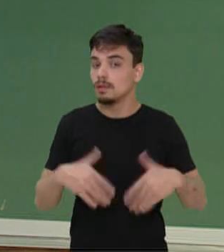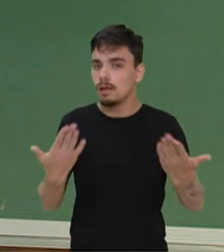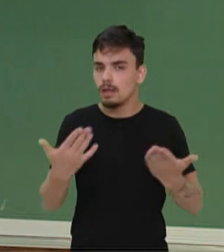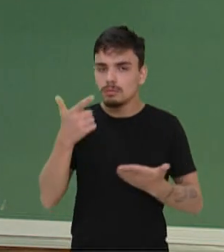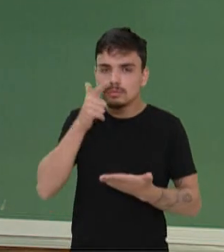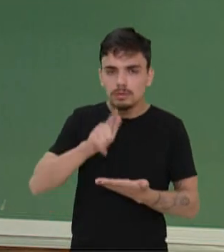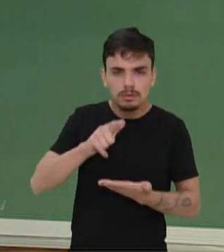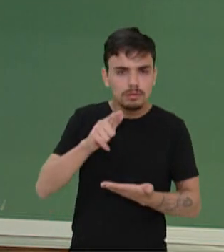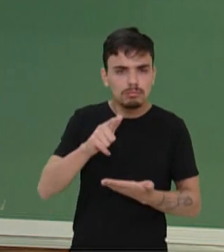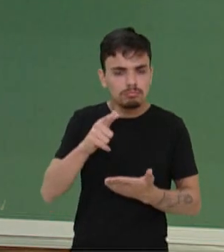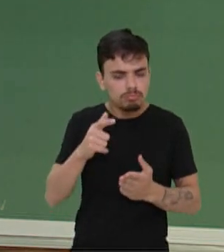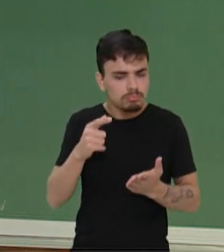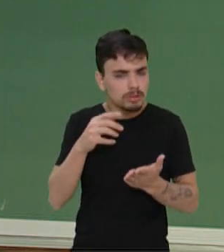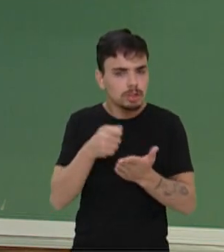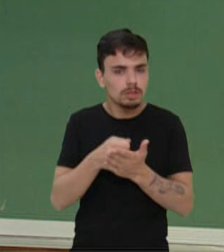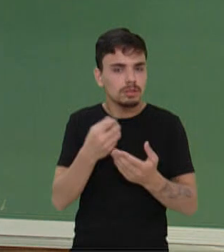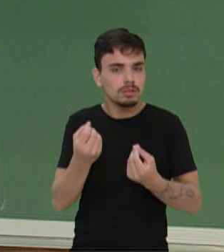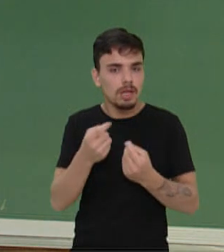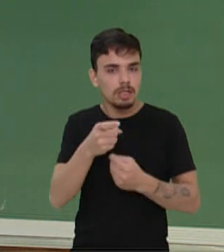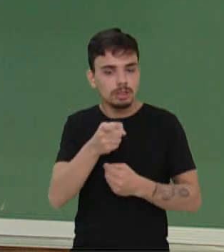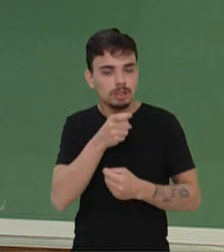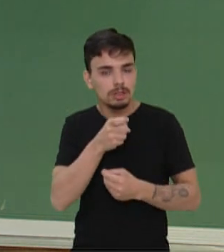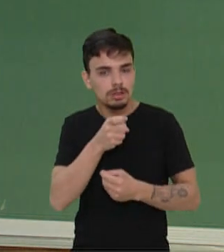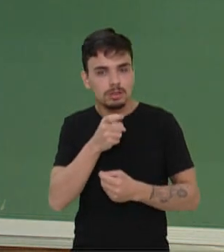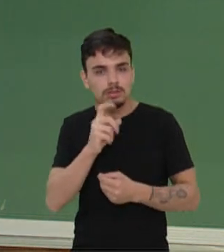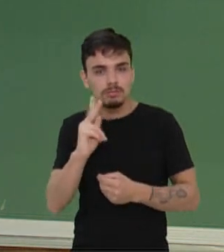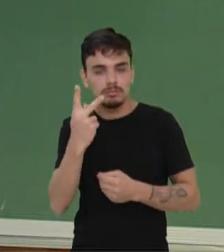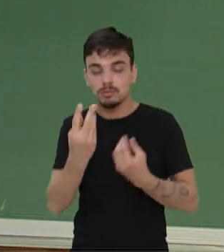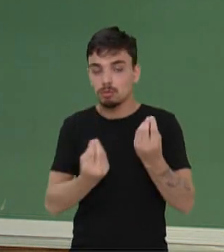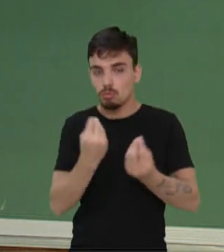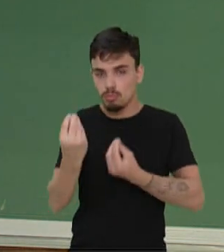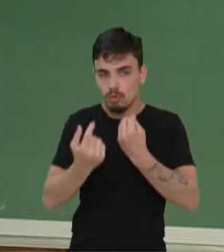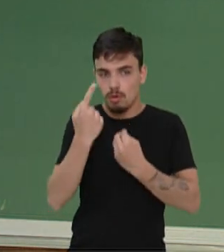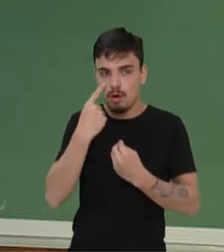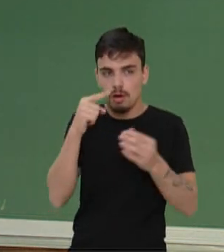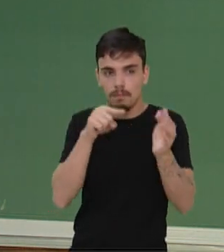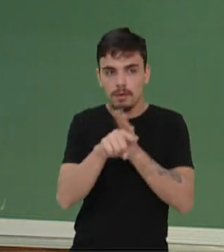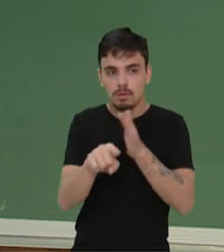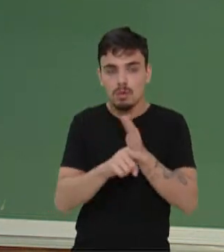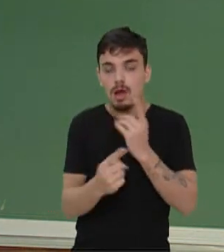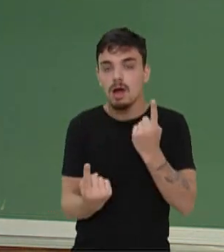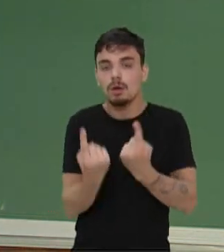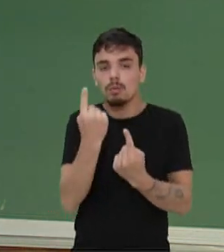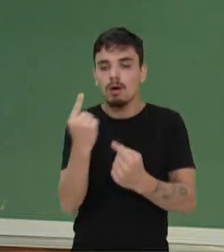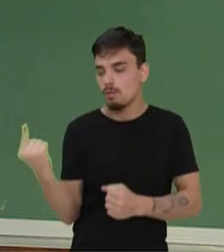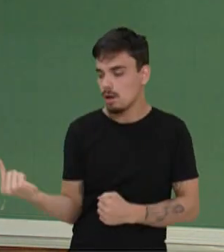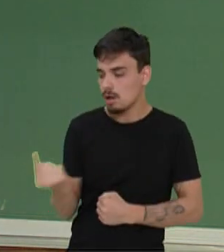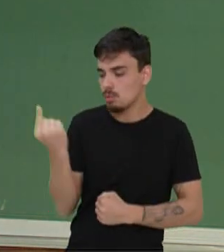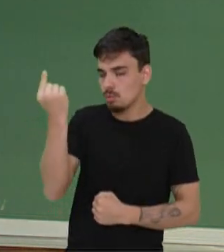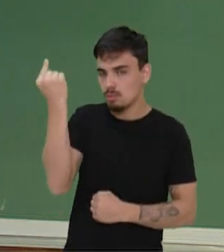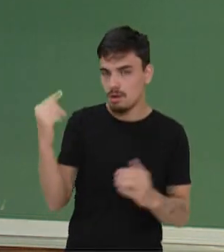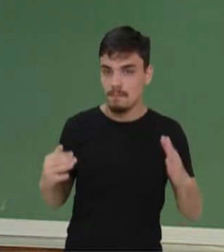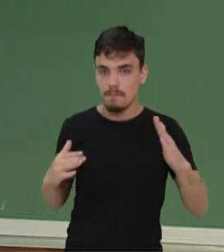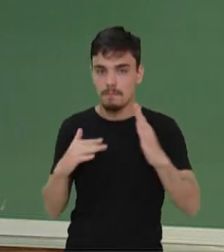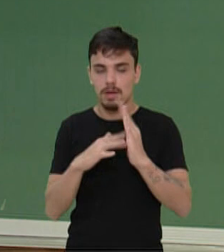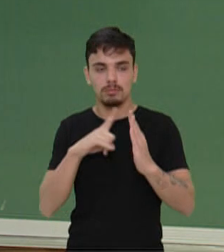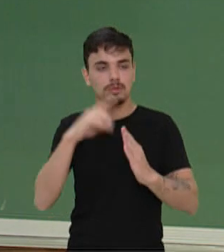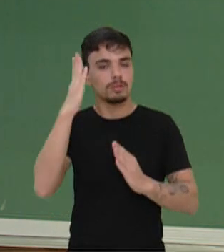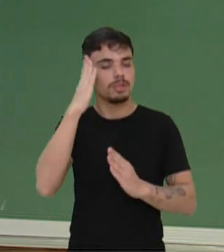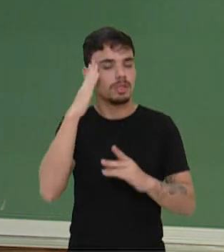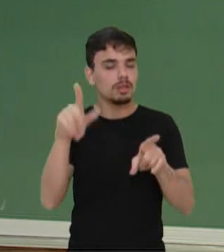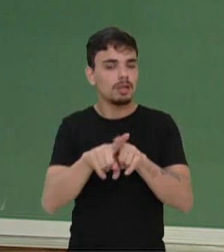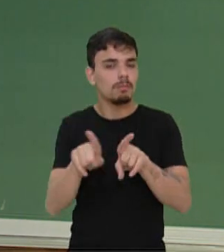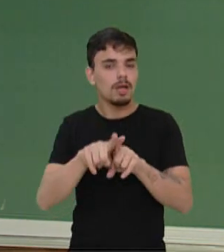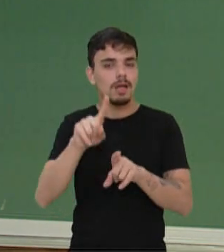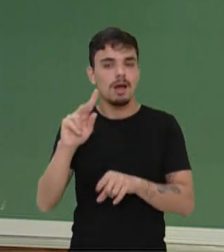E aí, conseguiram decidir se é o x do vértice, y do vértice? Então, como está perguntando qual é a altura máxima, e eu sei que a